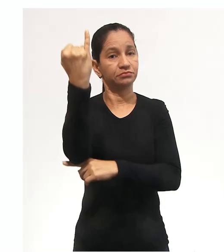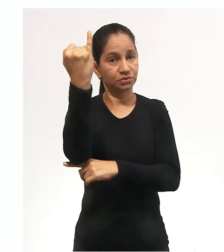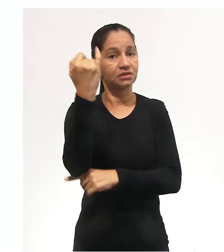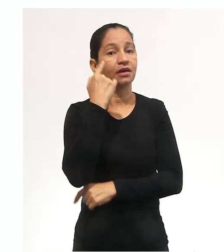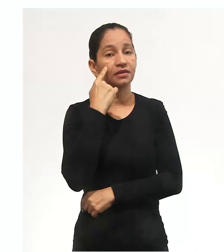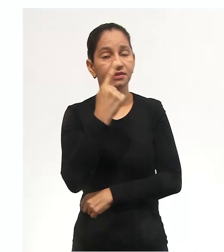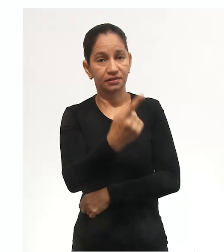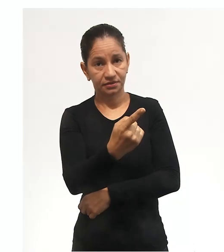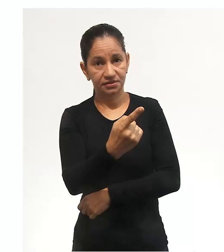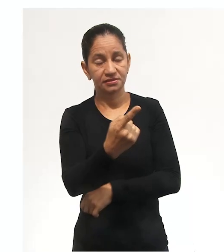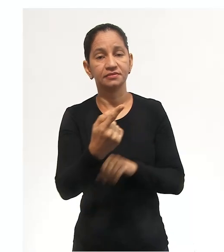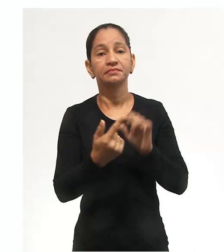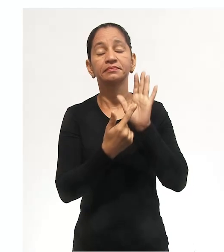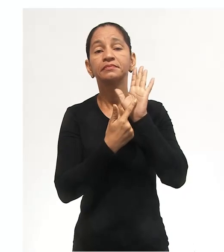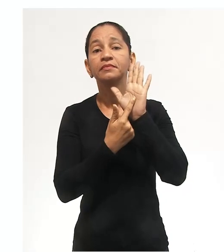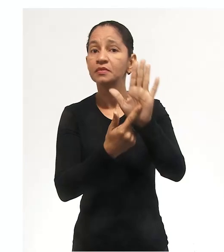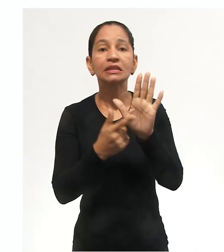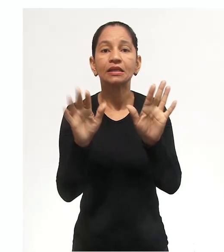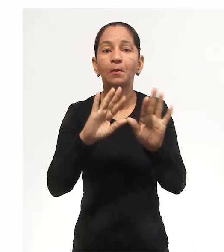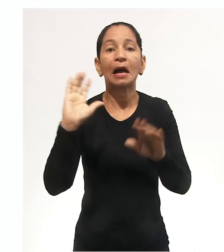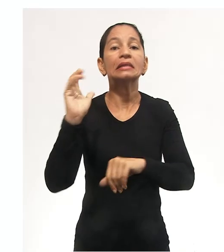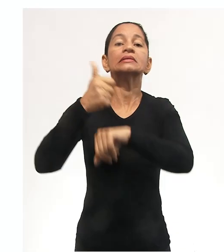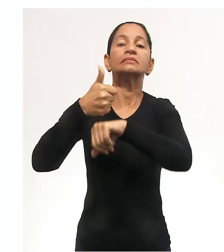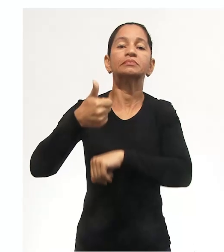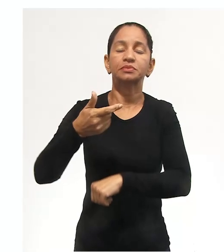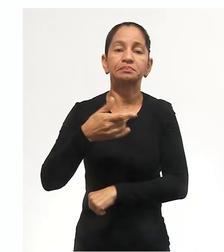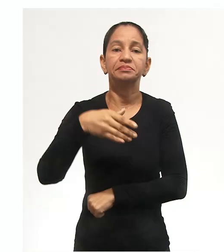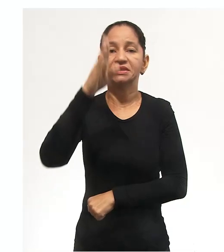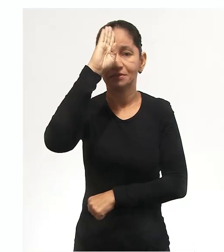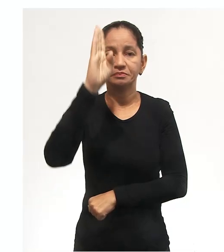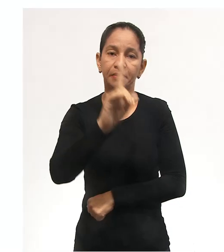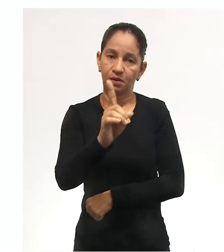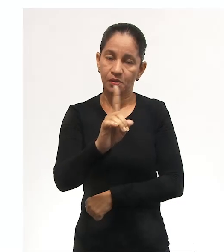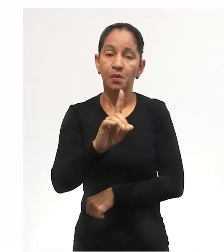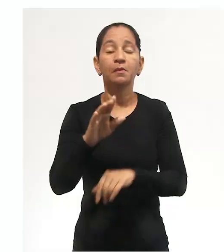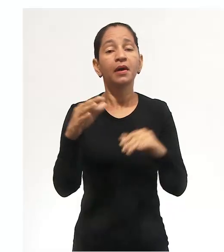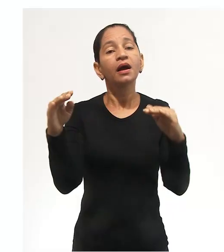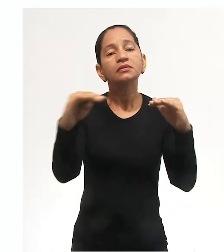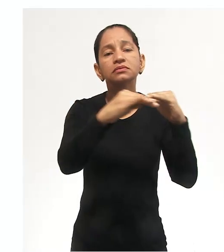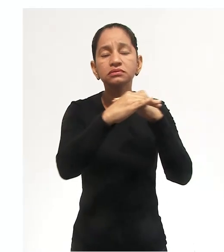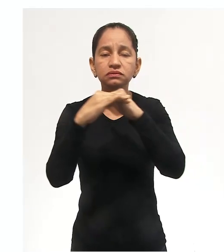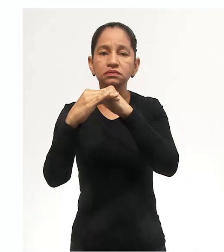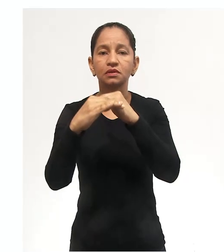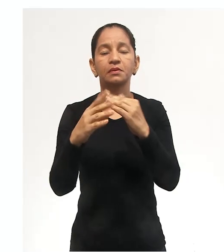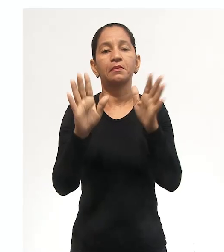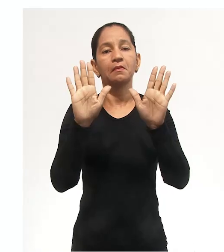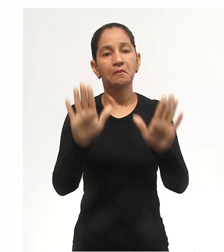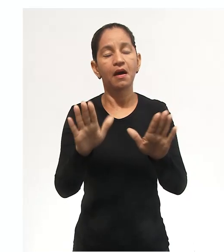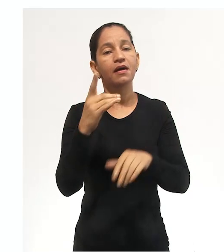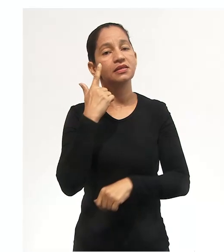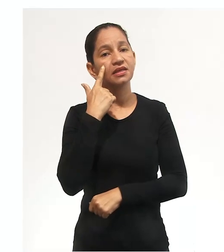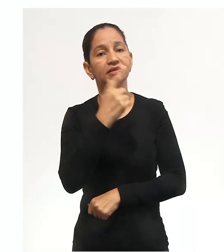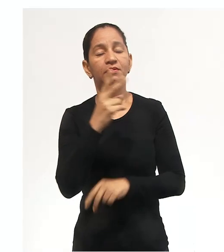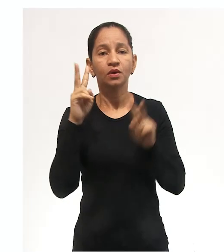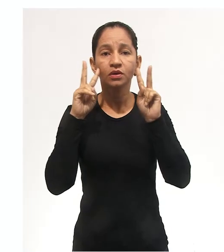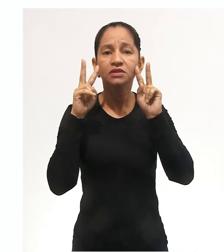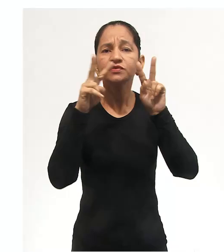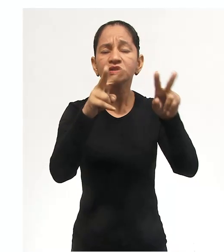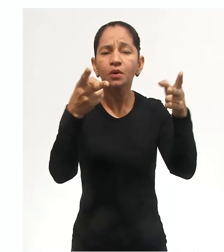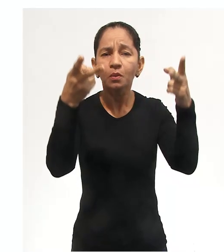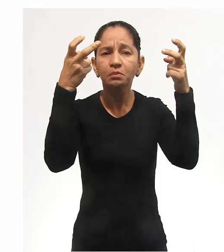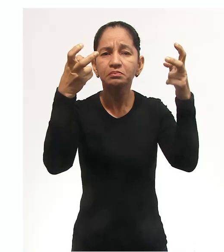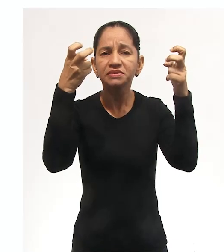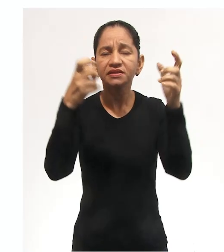importante, não mais que as outras, mas é importante porque isso aqui, considerando, né,